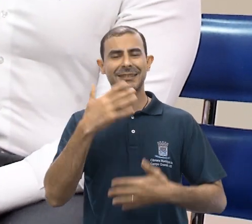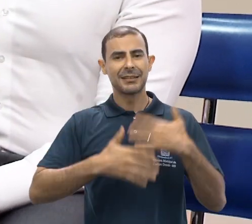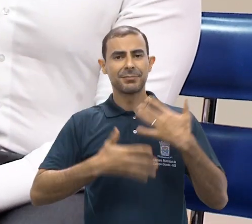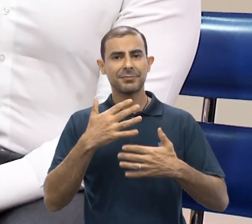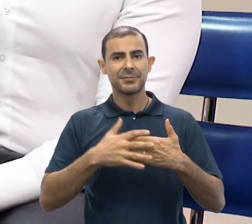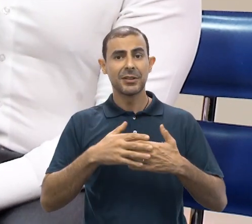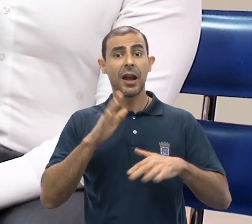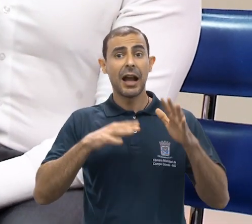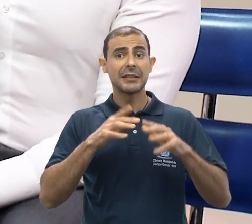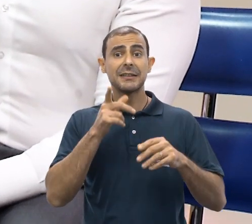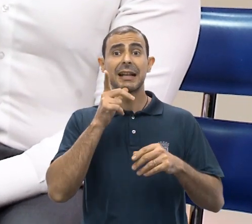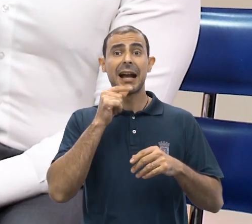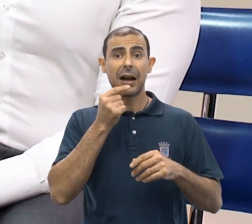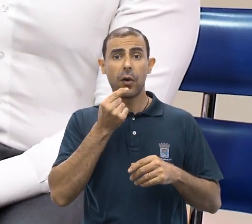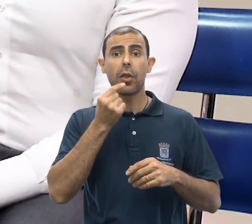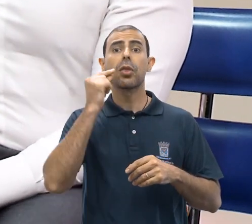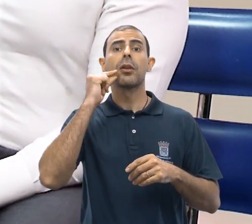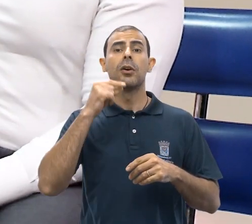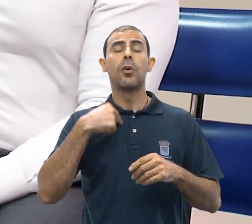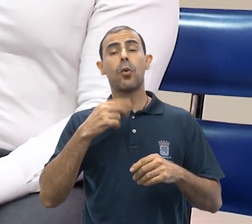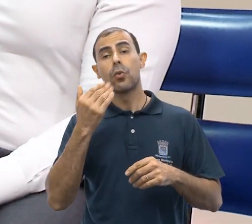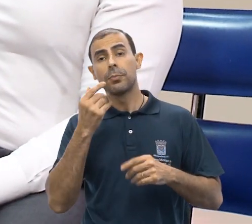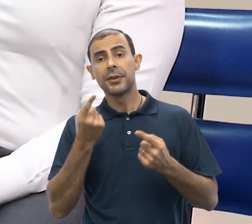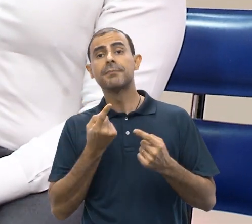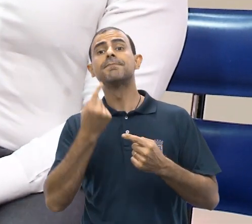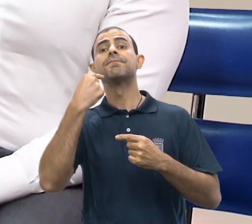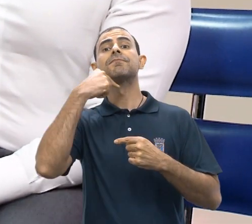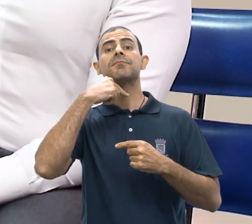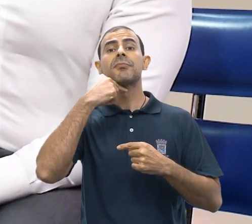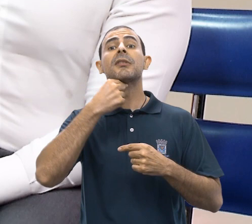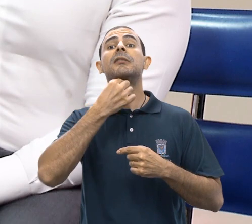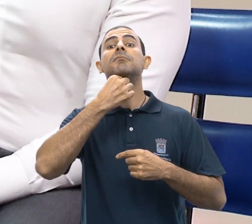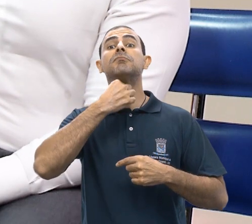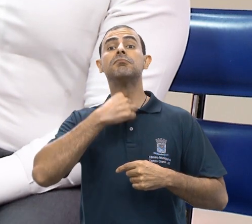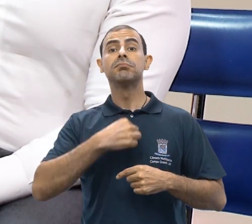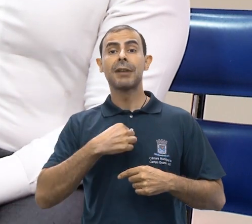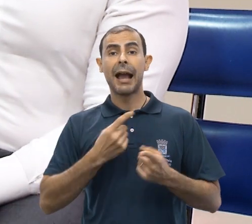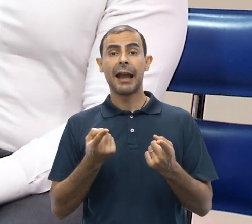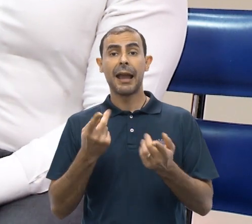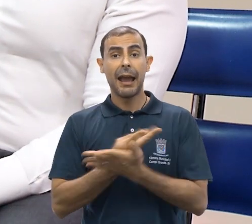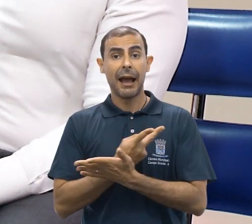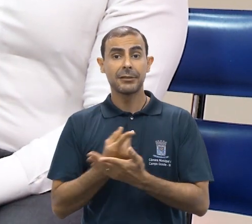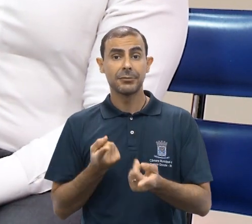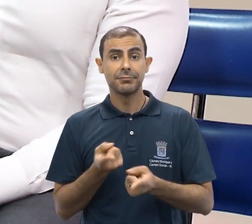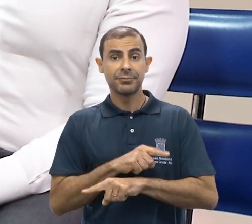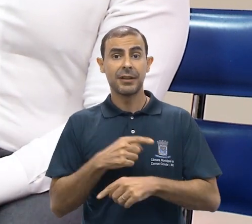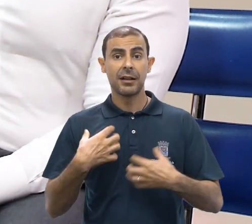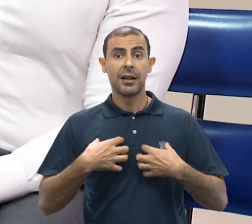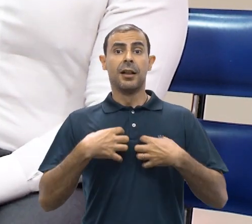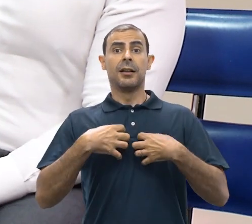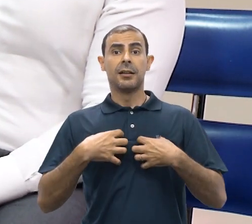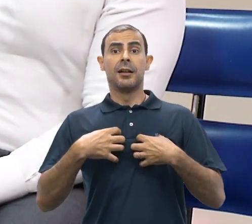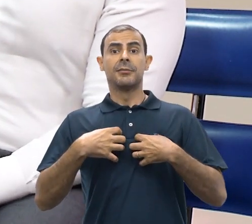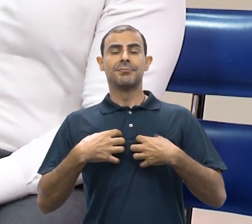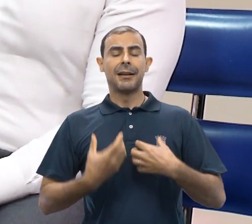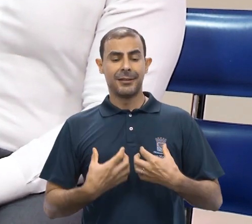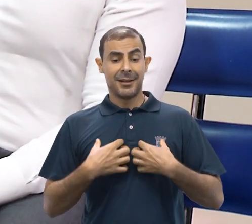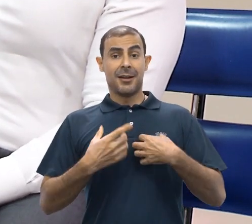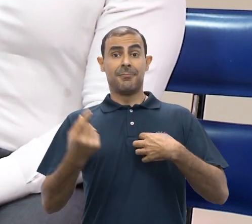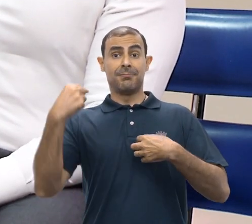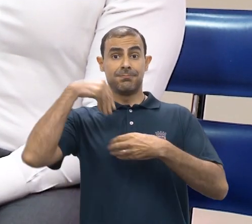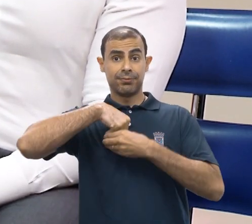ela pode migrar para, ao invés do esôfago, ela ir para o tráqueo bronquopulmonar, e aí causar